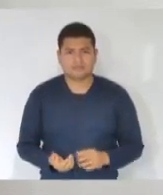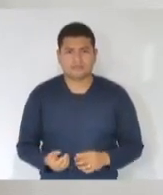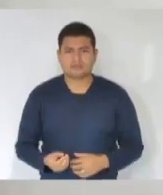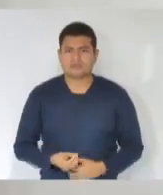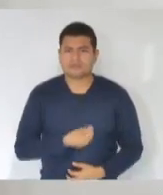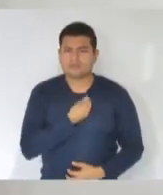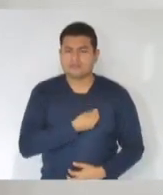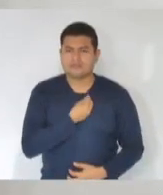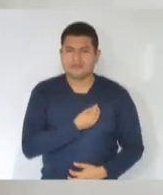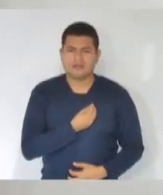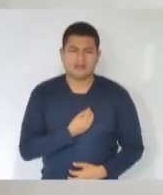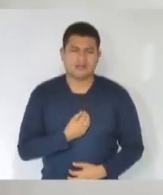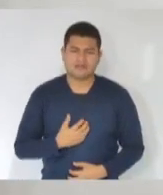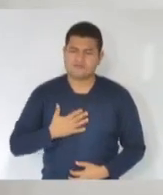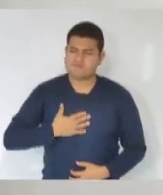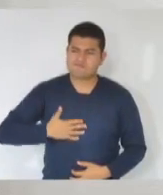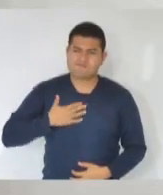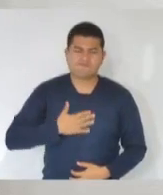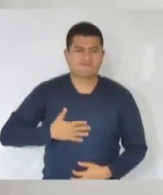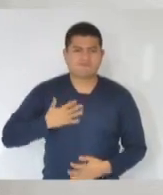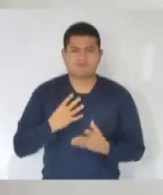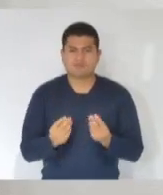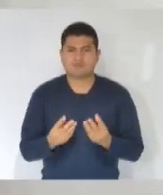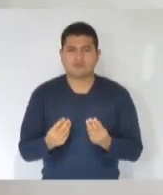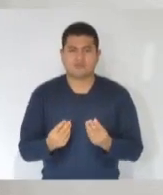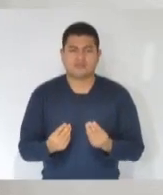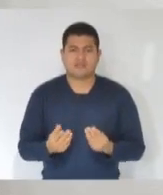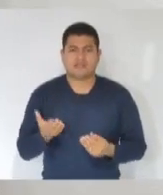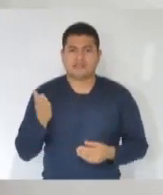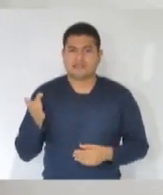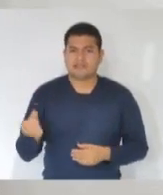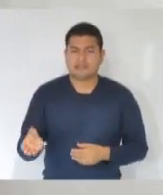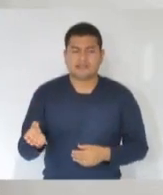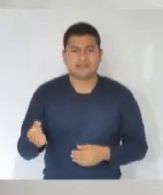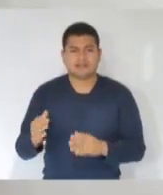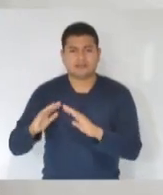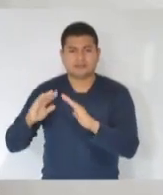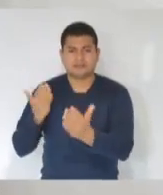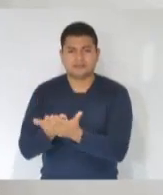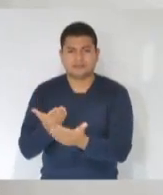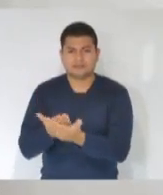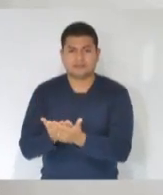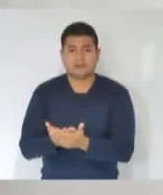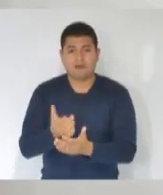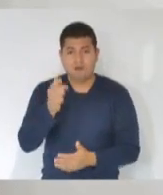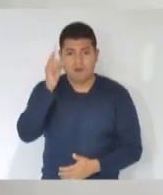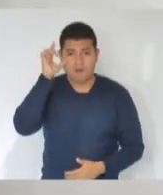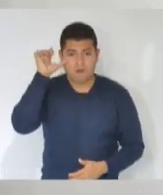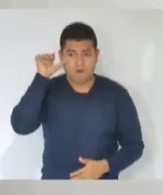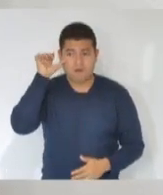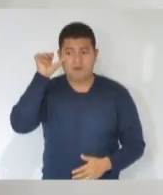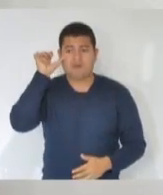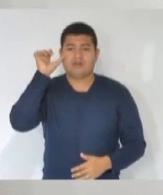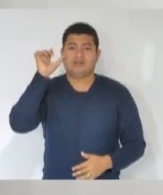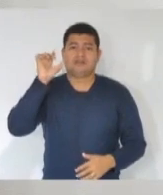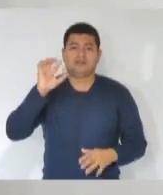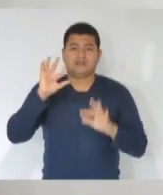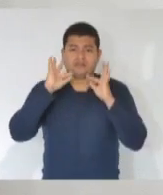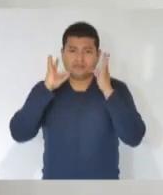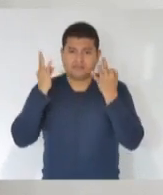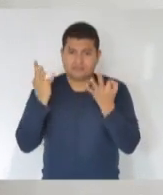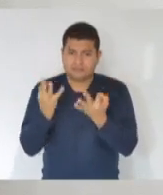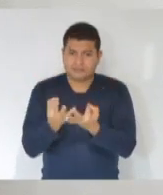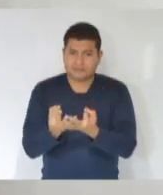os melhores momentos da minha vida, no Pedro II, e ontem receber a família da Escola de